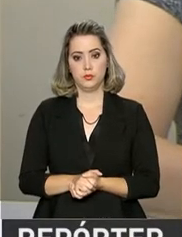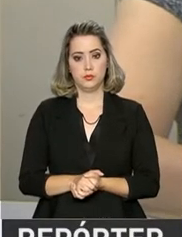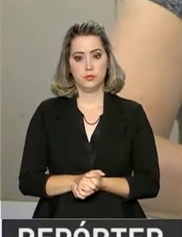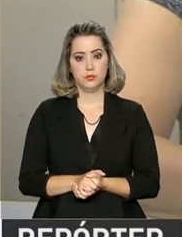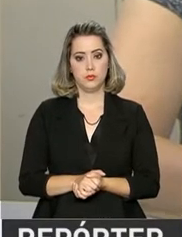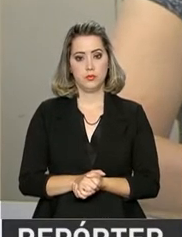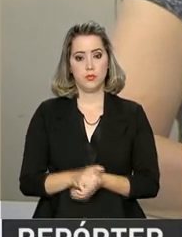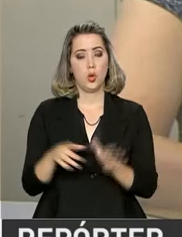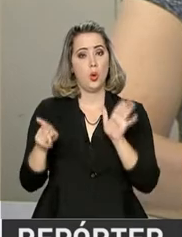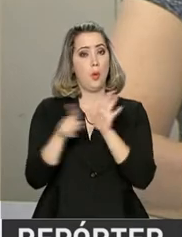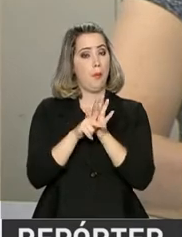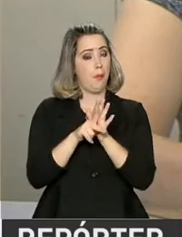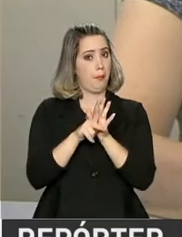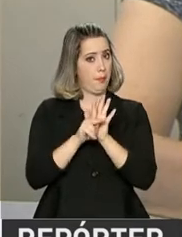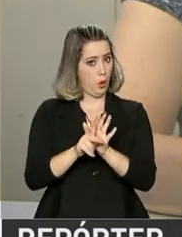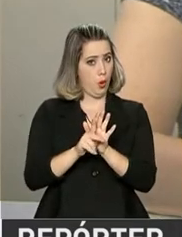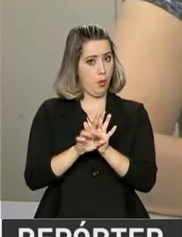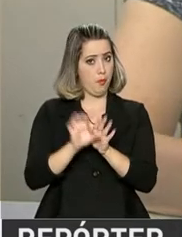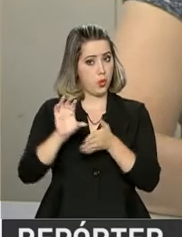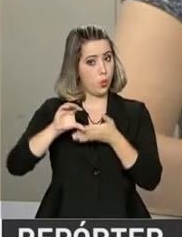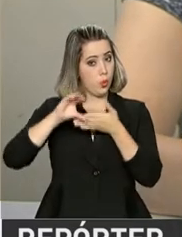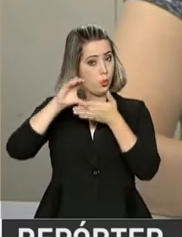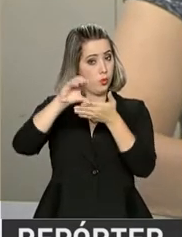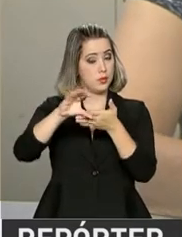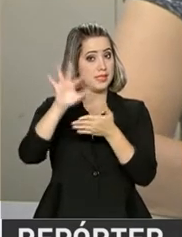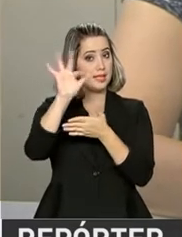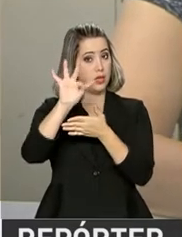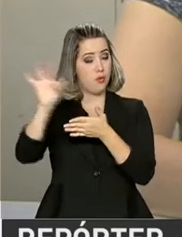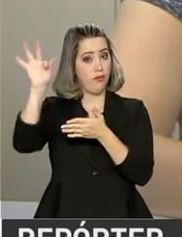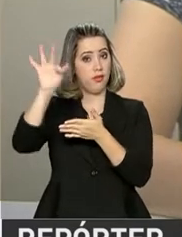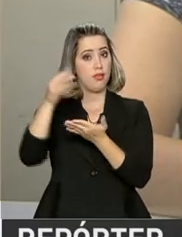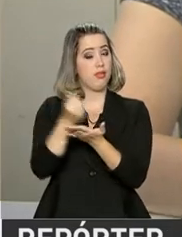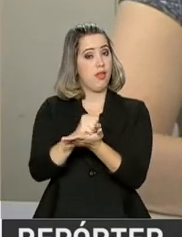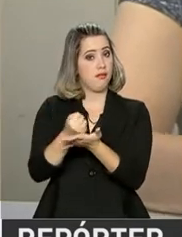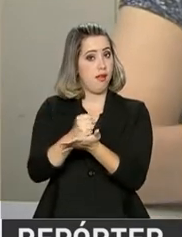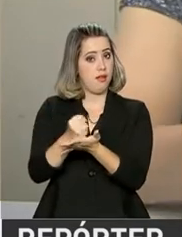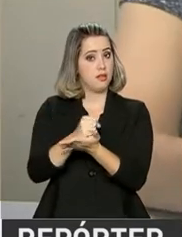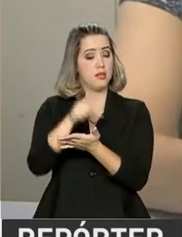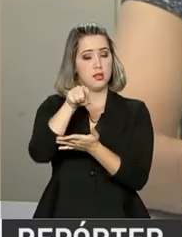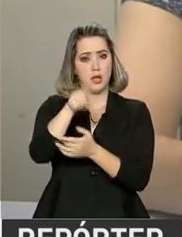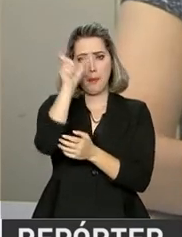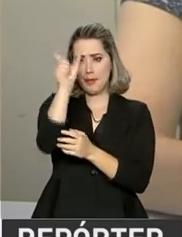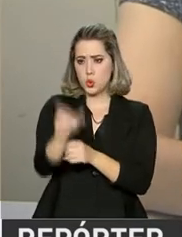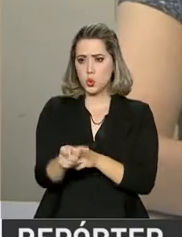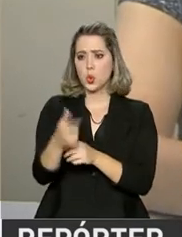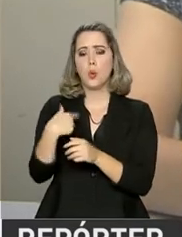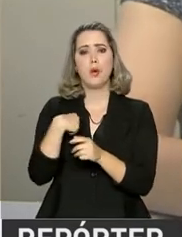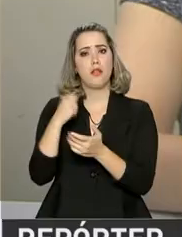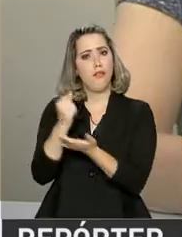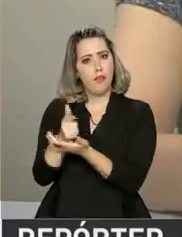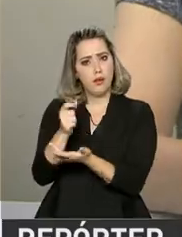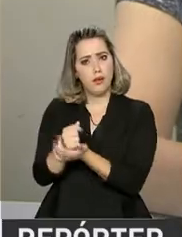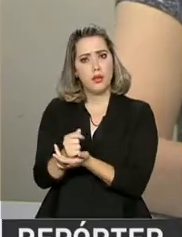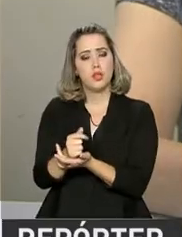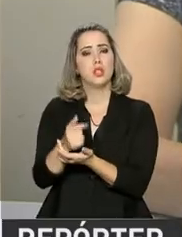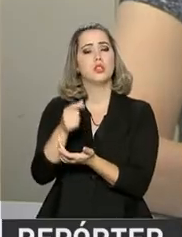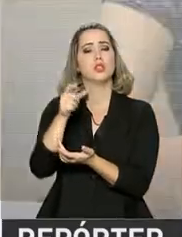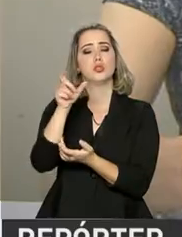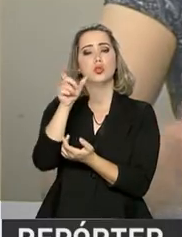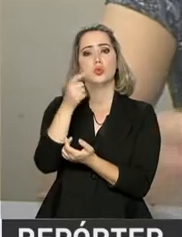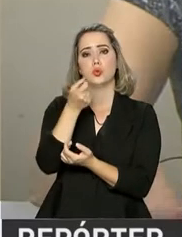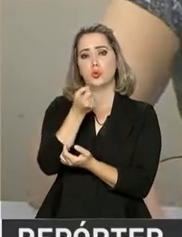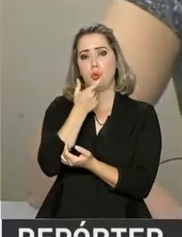Conselho Federal de Farmácia, que vem colocando essa posição mesmo do farmacêutico ser uma função mais atuante junto com o